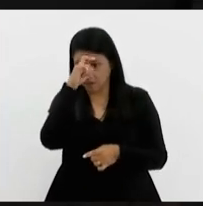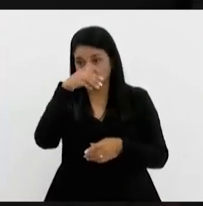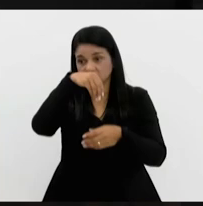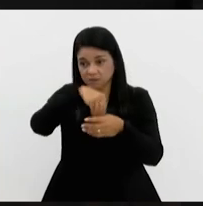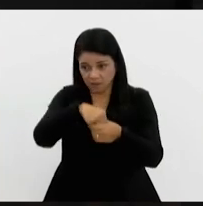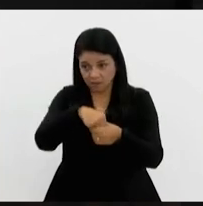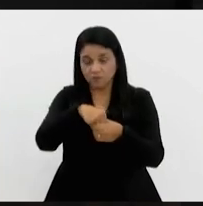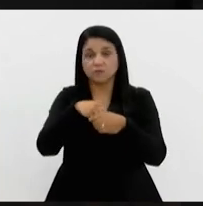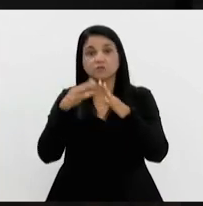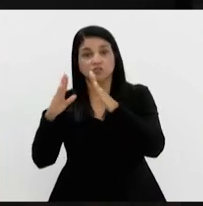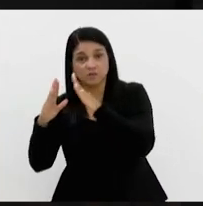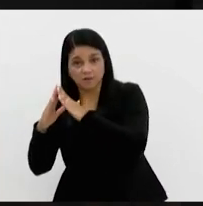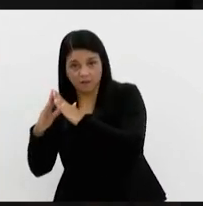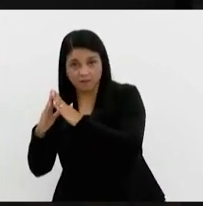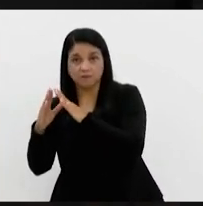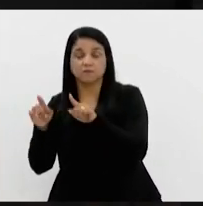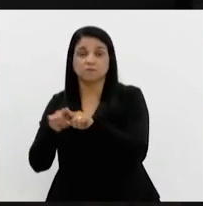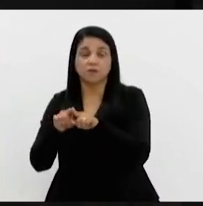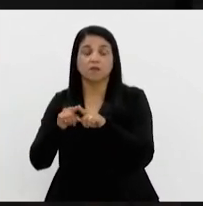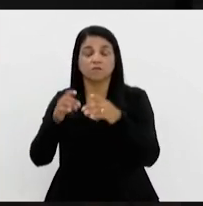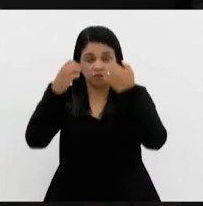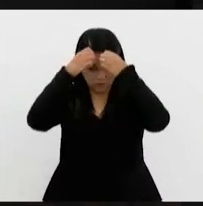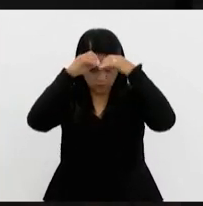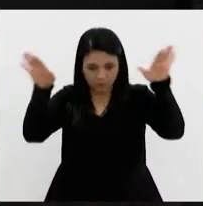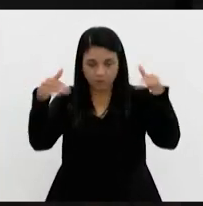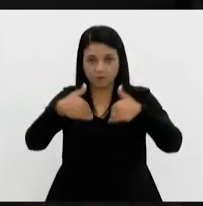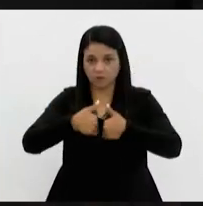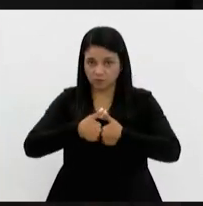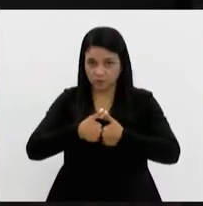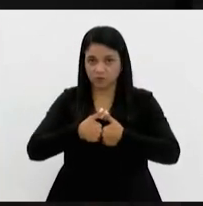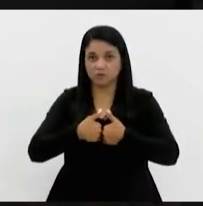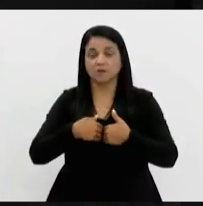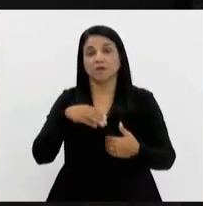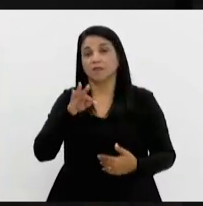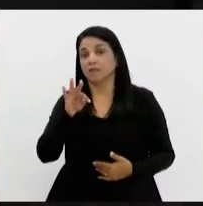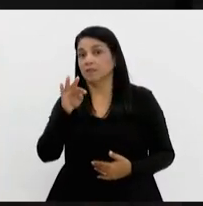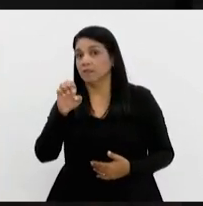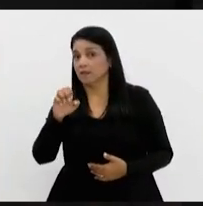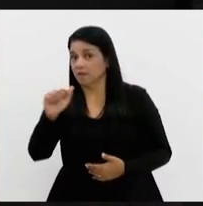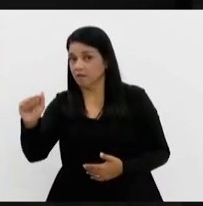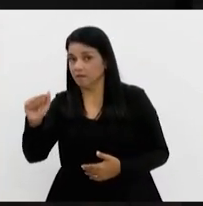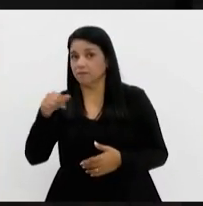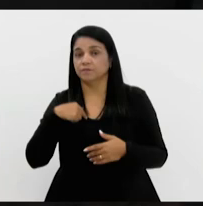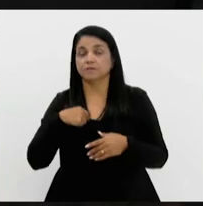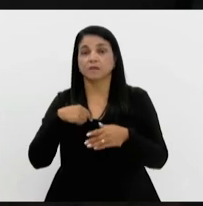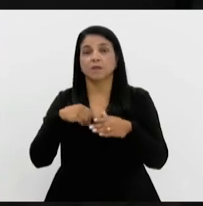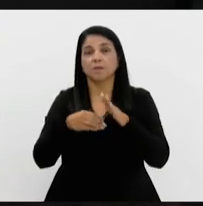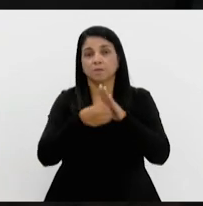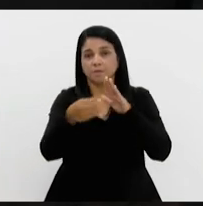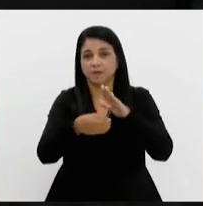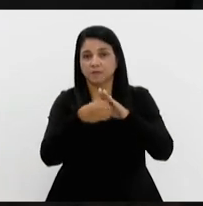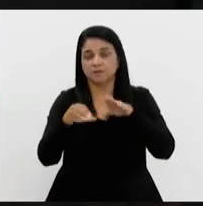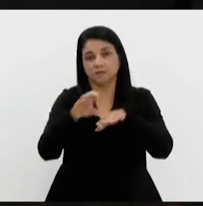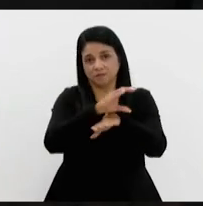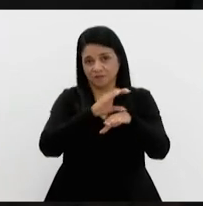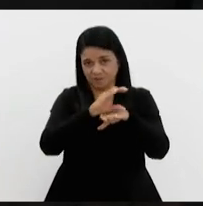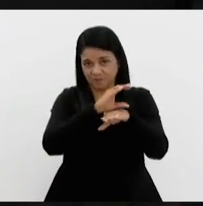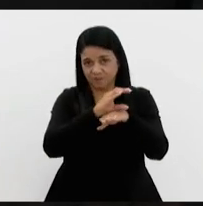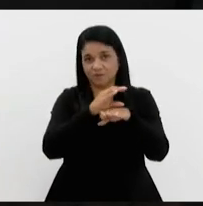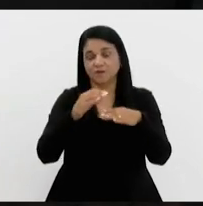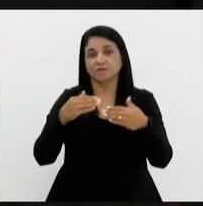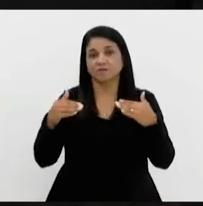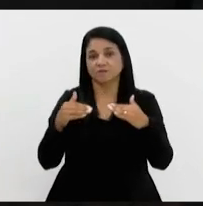a pessoa com transtorno do espectro autista, TEA. Parecer da Comissão de Indicações Legislativas